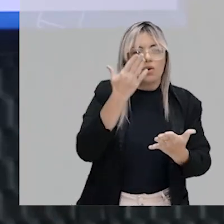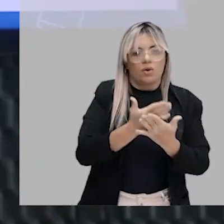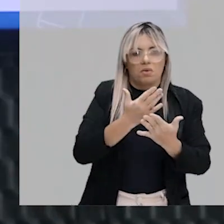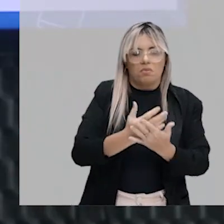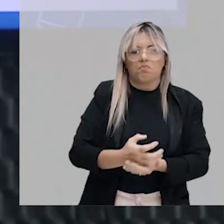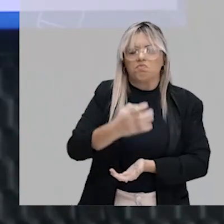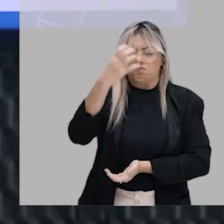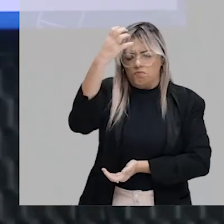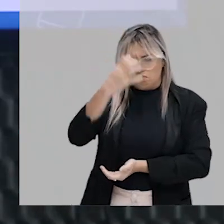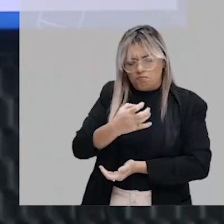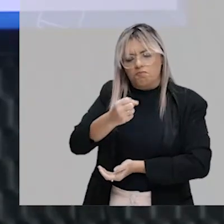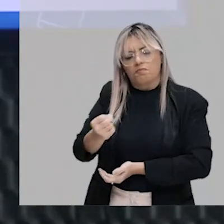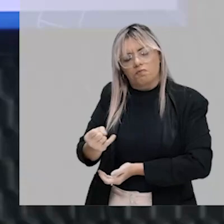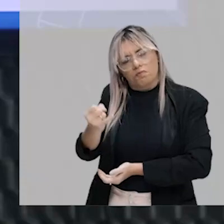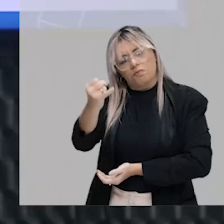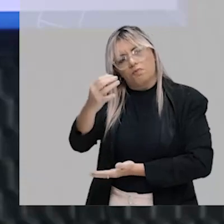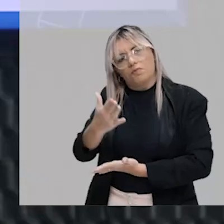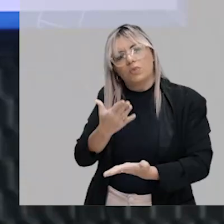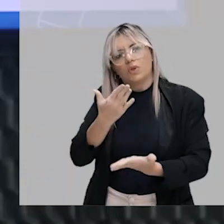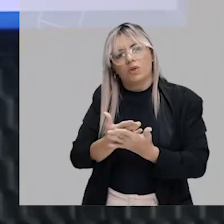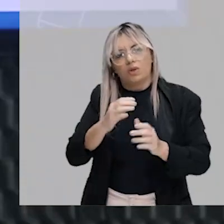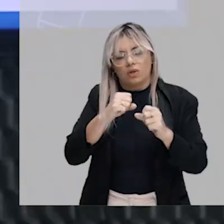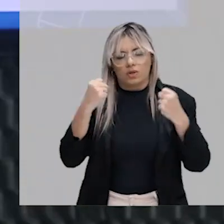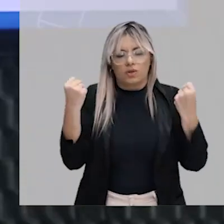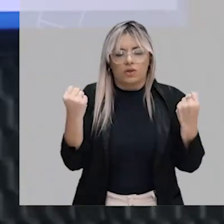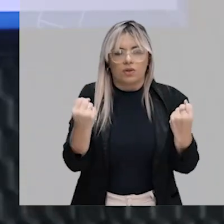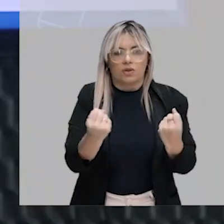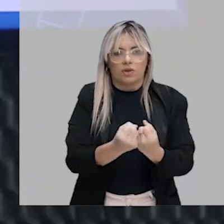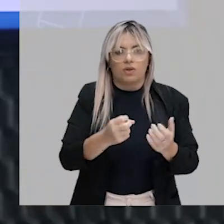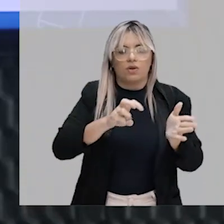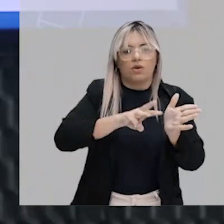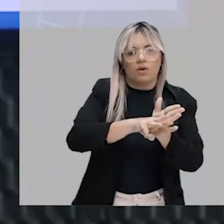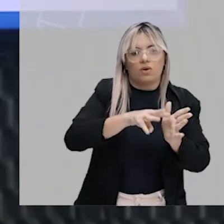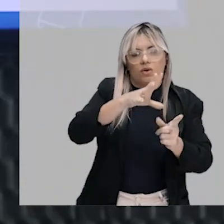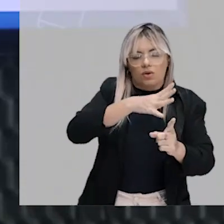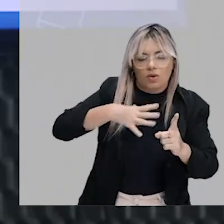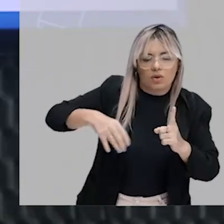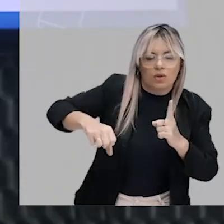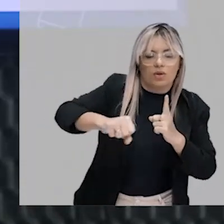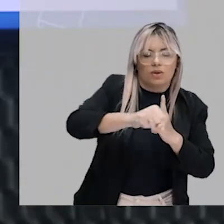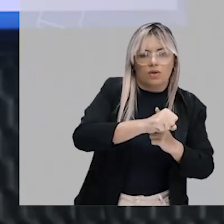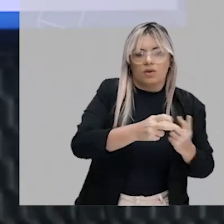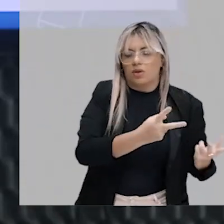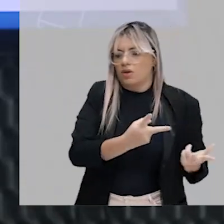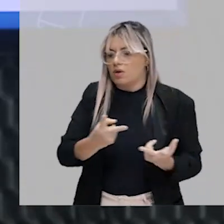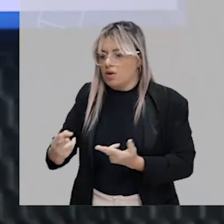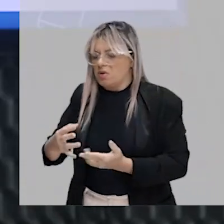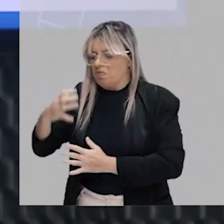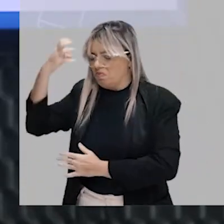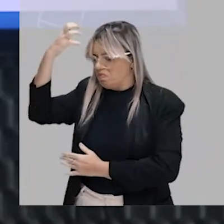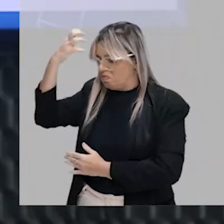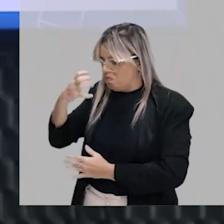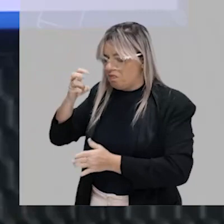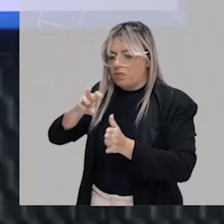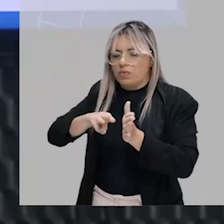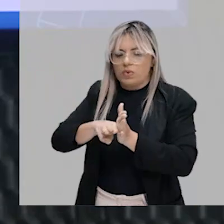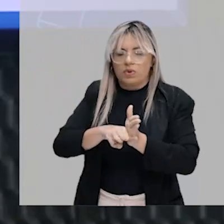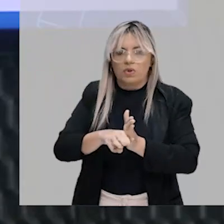sociedade deveria estudar as questões sociais, com o mesmo método, com o mesmo rigor, com a